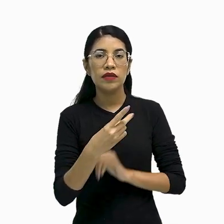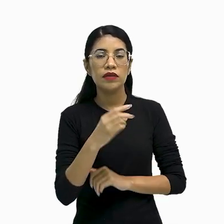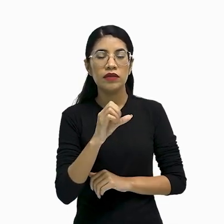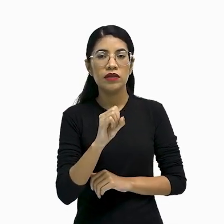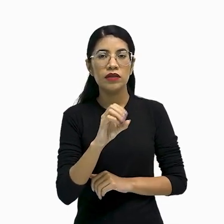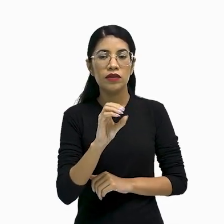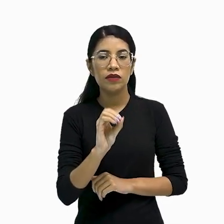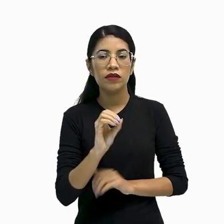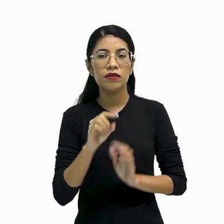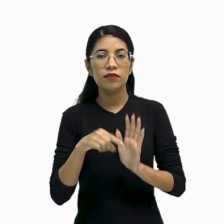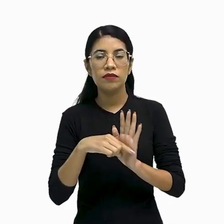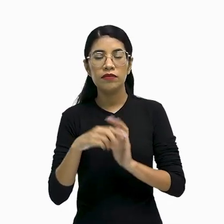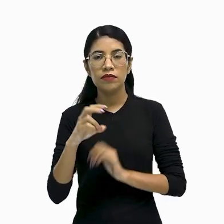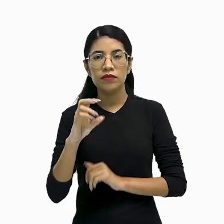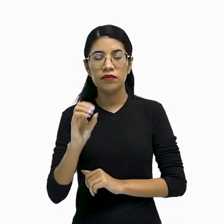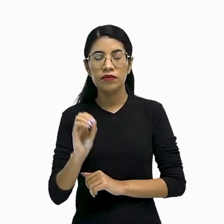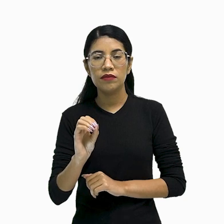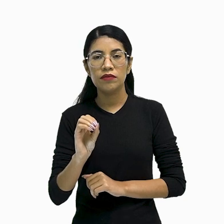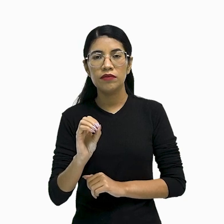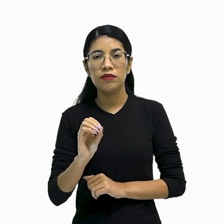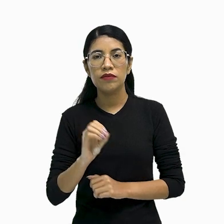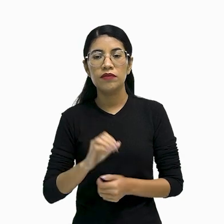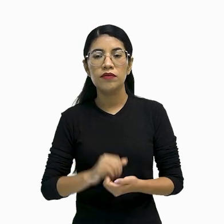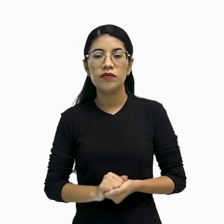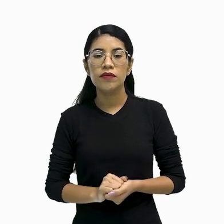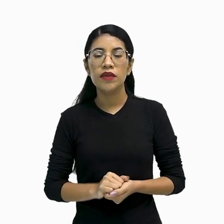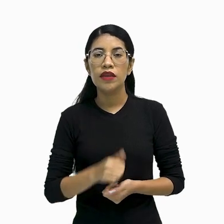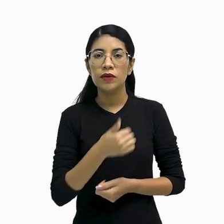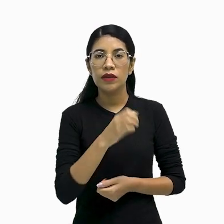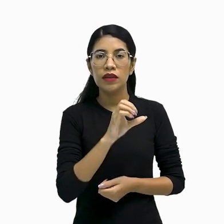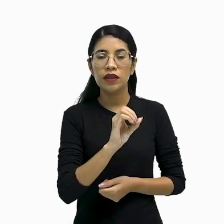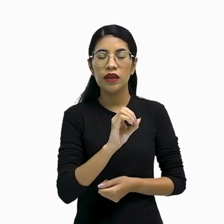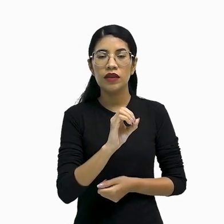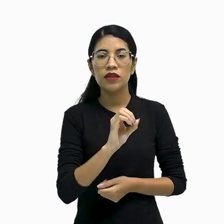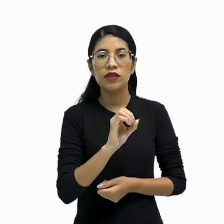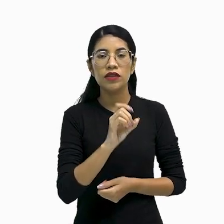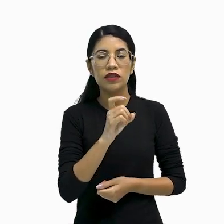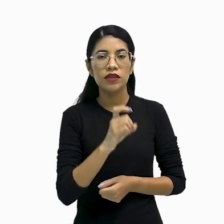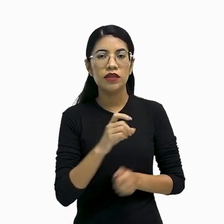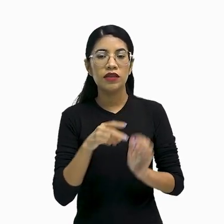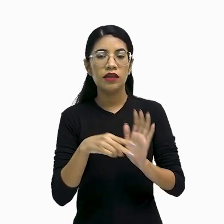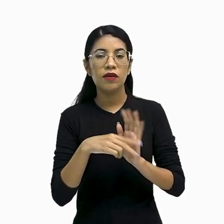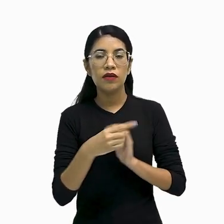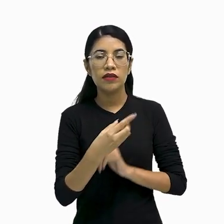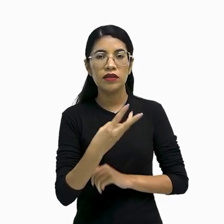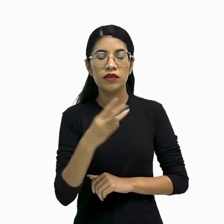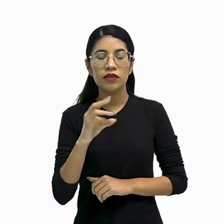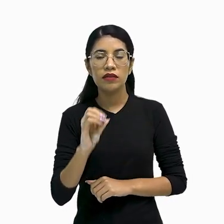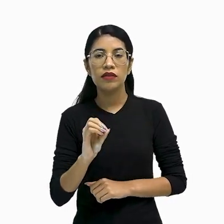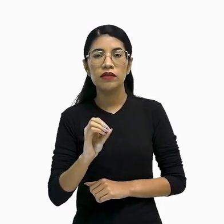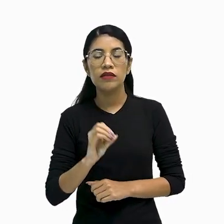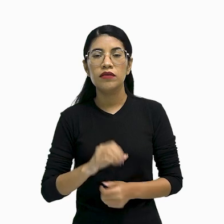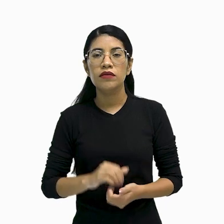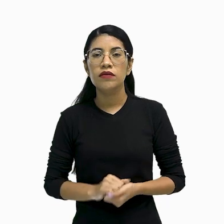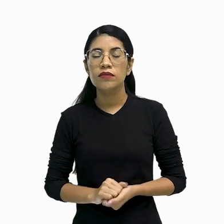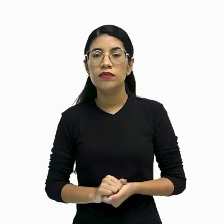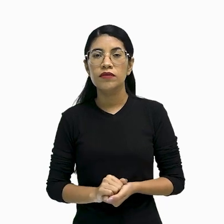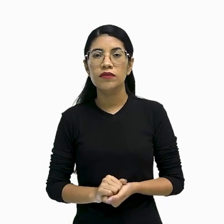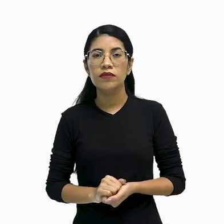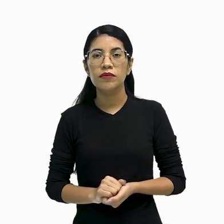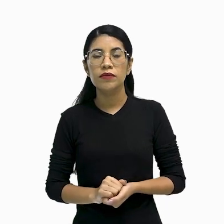igual a 180 menos 50, que vai dar 130. Beleza? 180